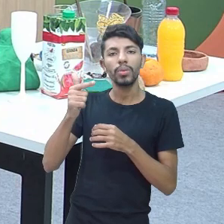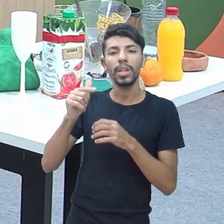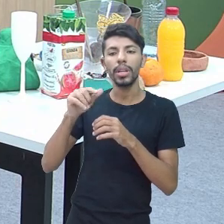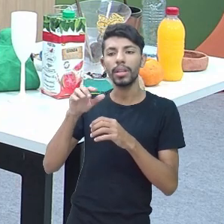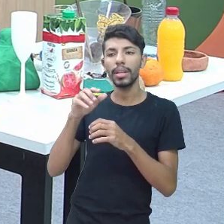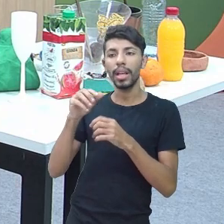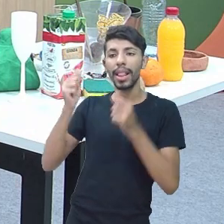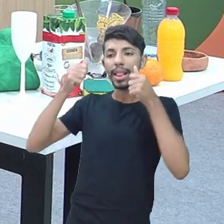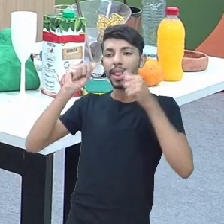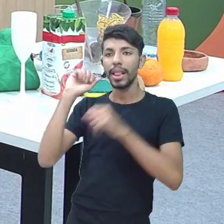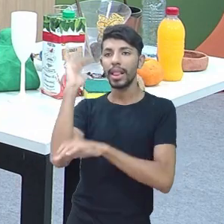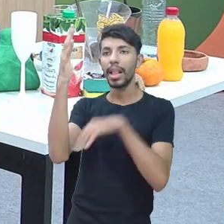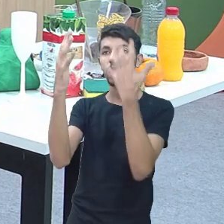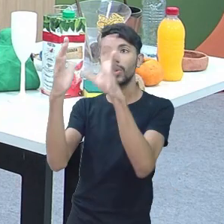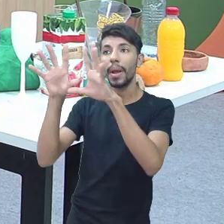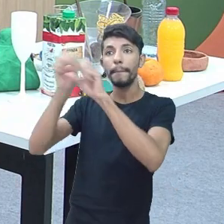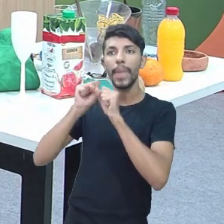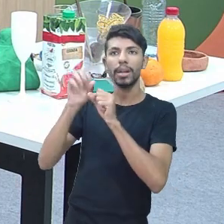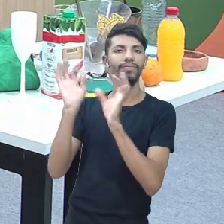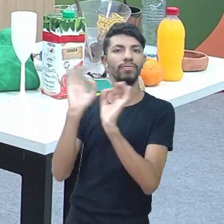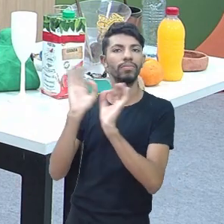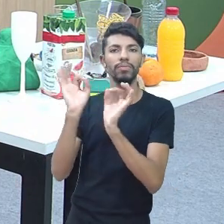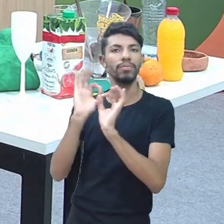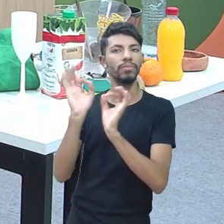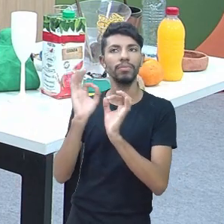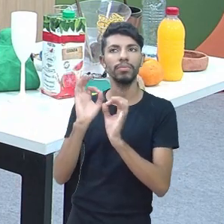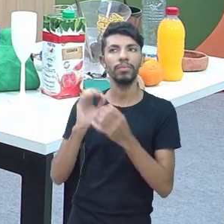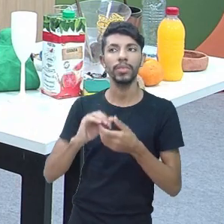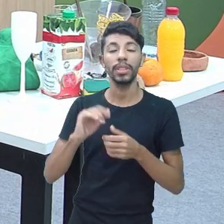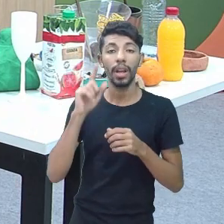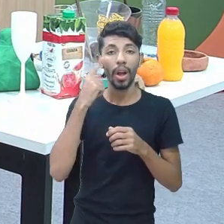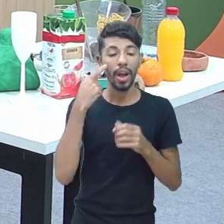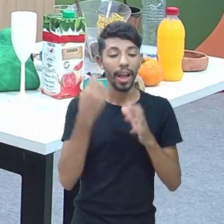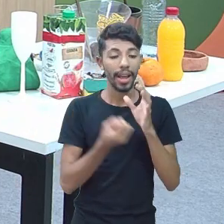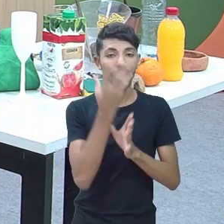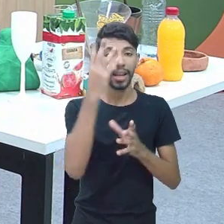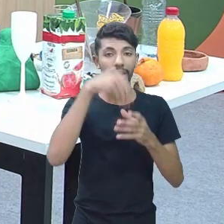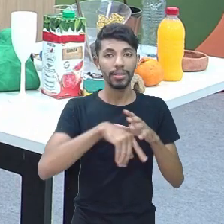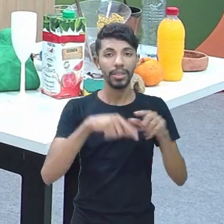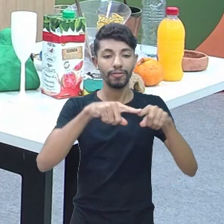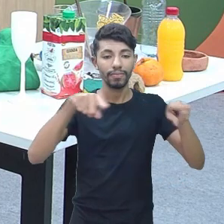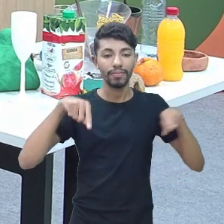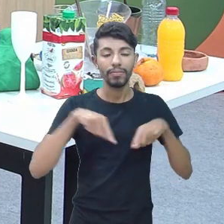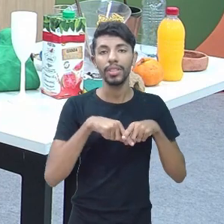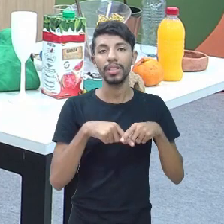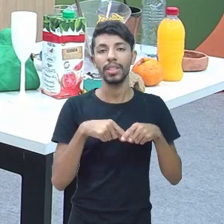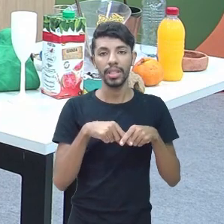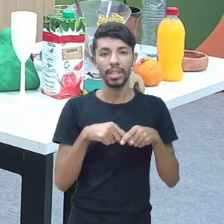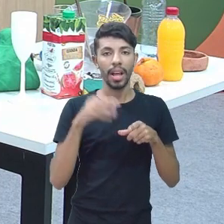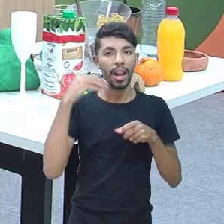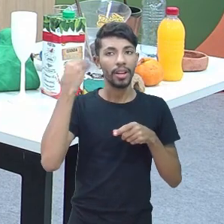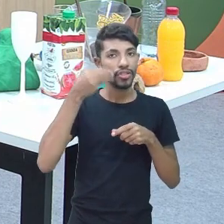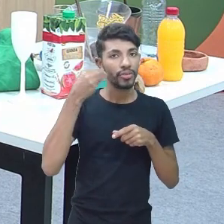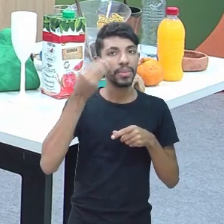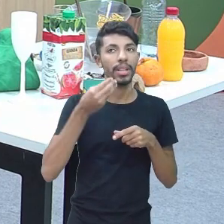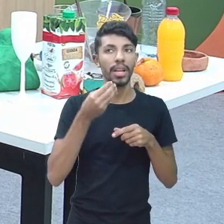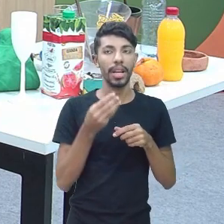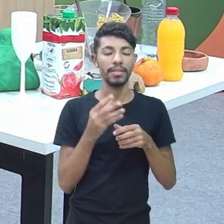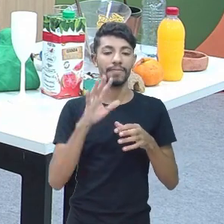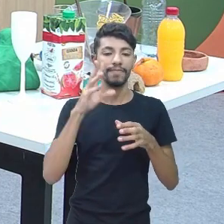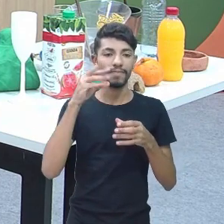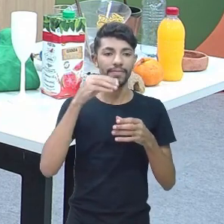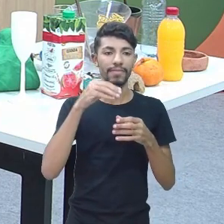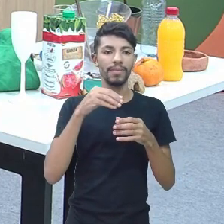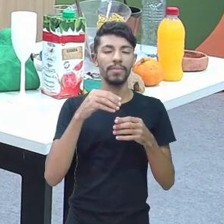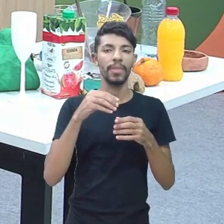sintéticos, eles são produzidos em laboratórios. Eles são produzidos de forma artificial. Muitas vezes, precisa